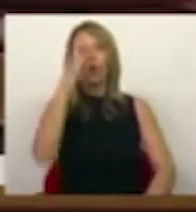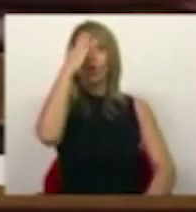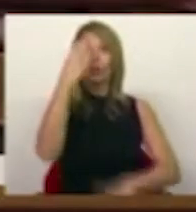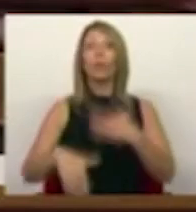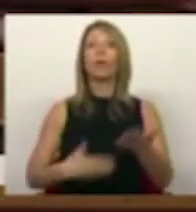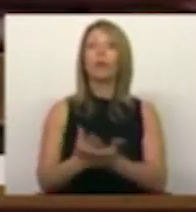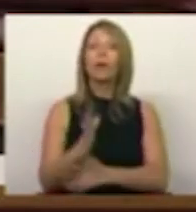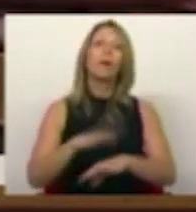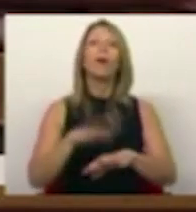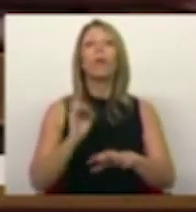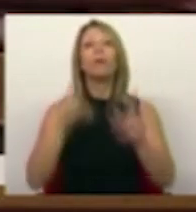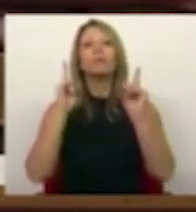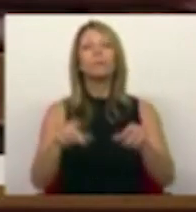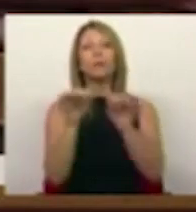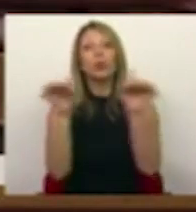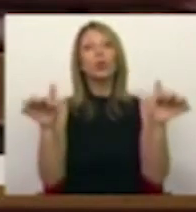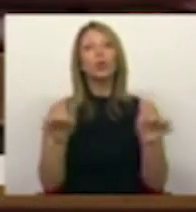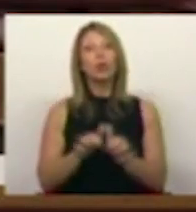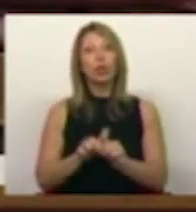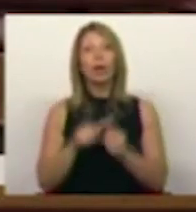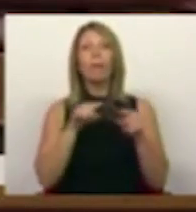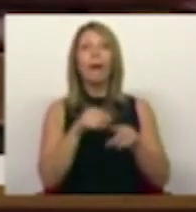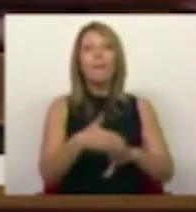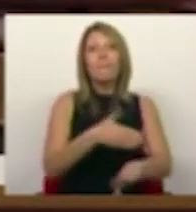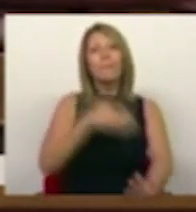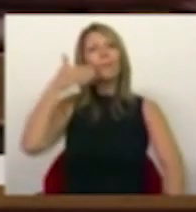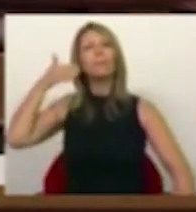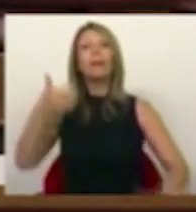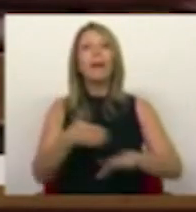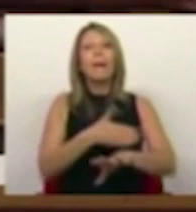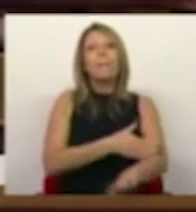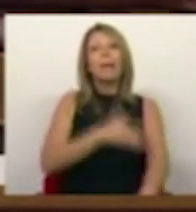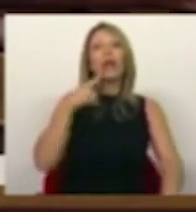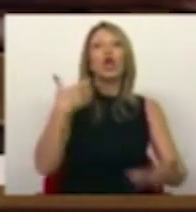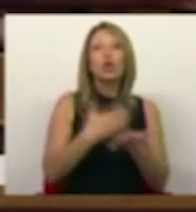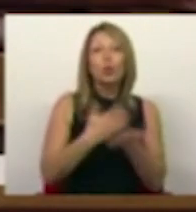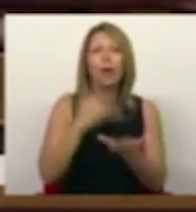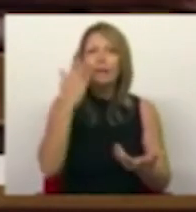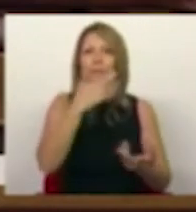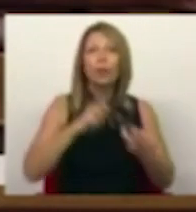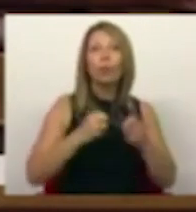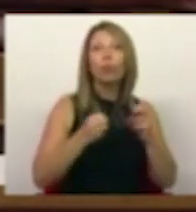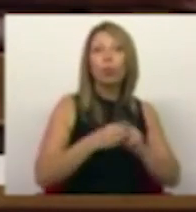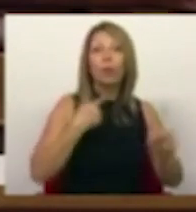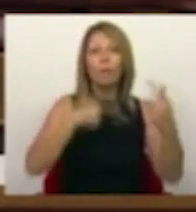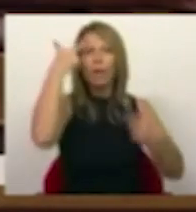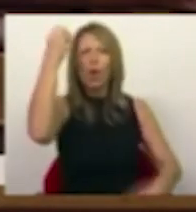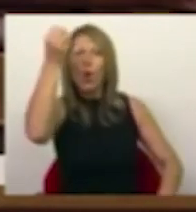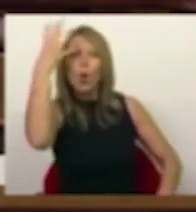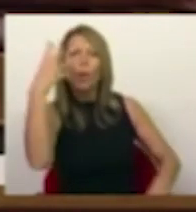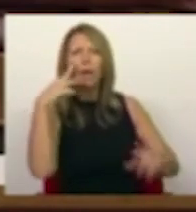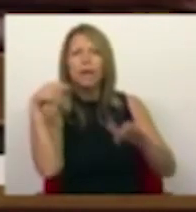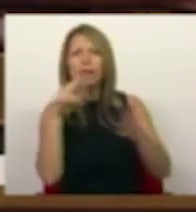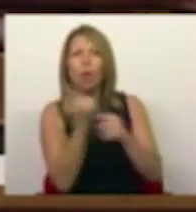Iremos lançar um sistema de atenção precoce no pré-escolar de problemas de literacia e de numeracia. E vamos